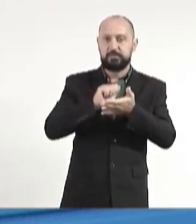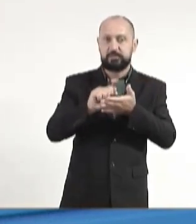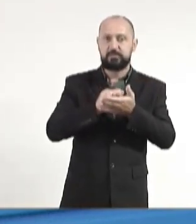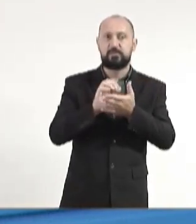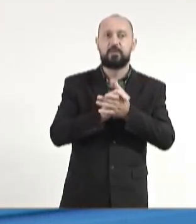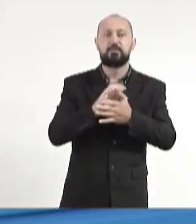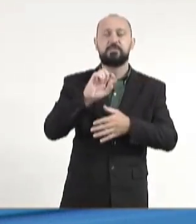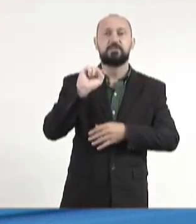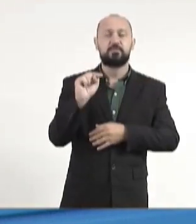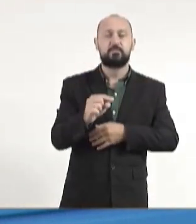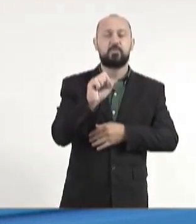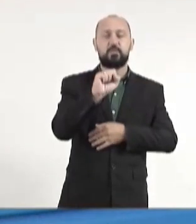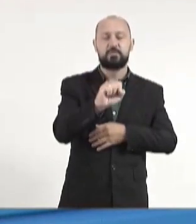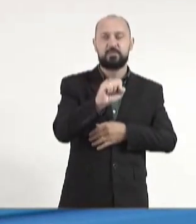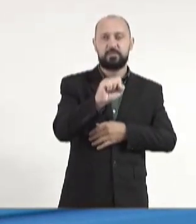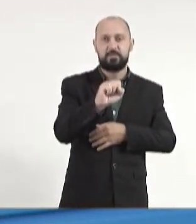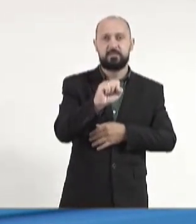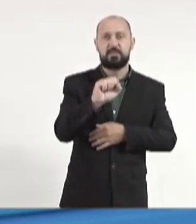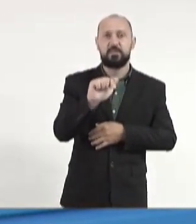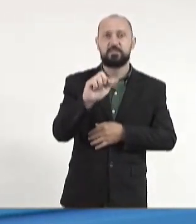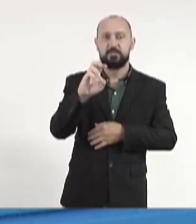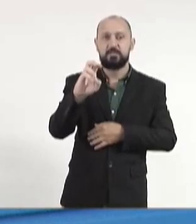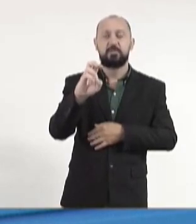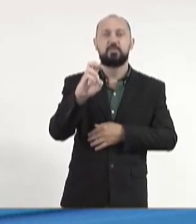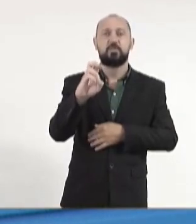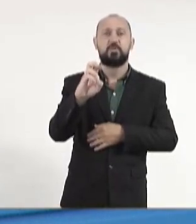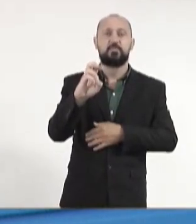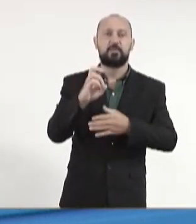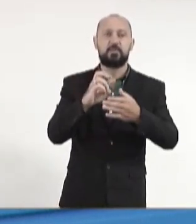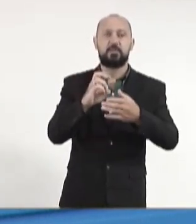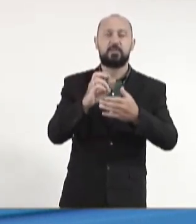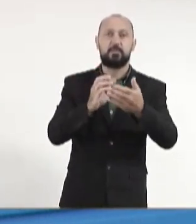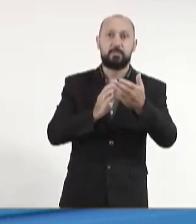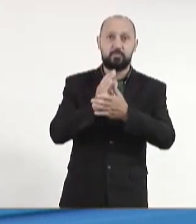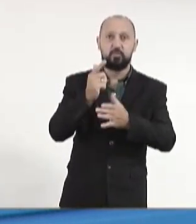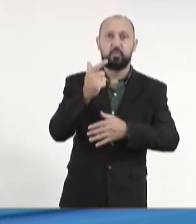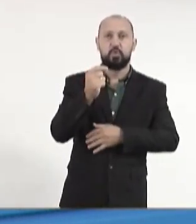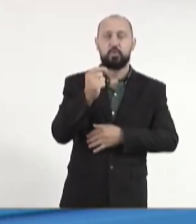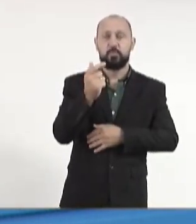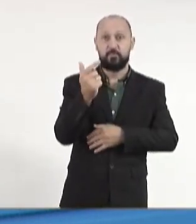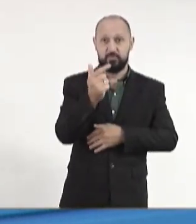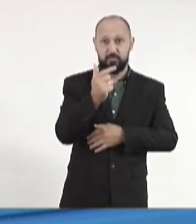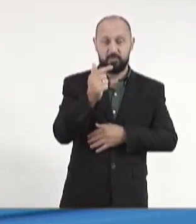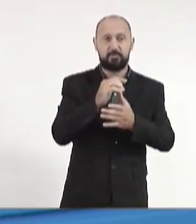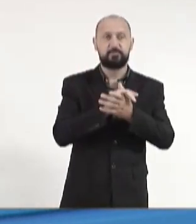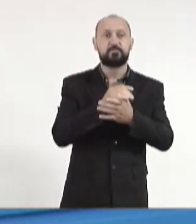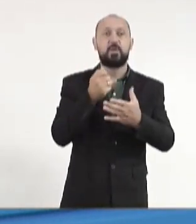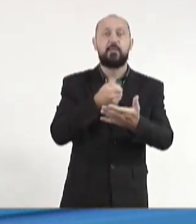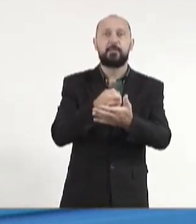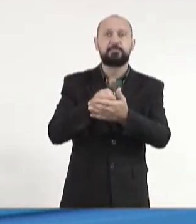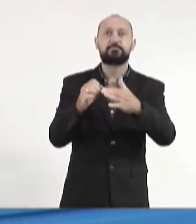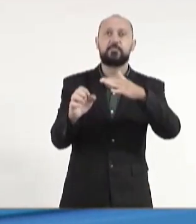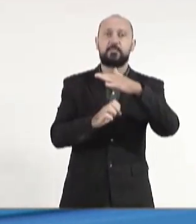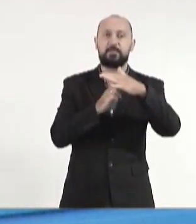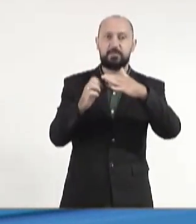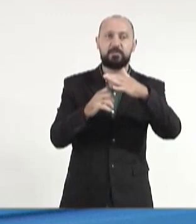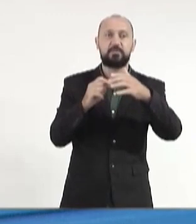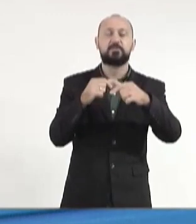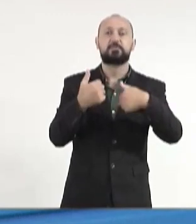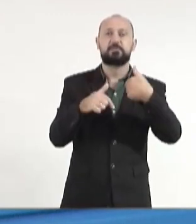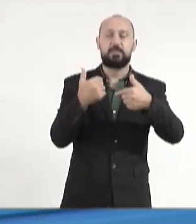de telefonia ingressaram com uma ação direta de inconstitucionalidade no Supremo Tribunal Federal. Há algumas semanas o Supremo